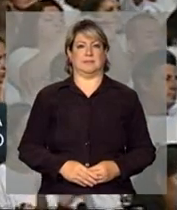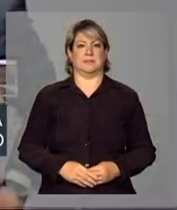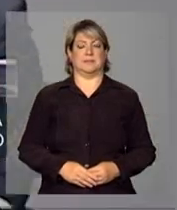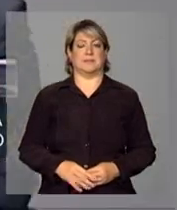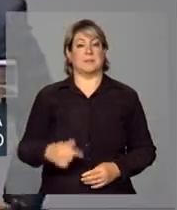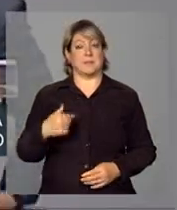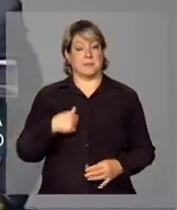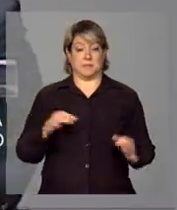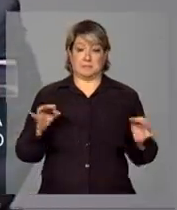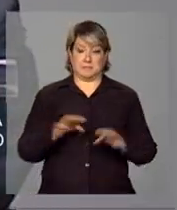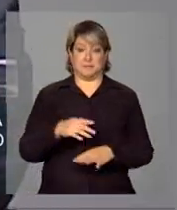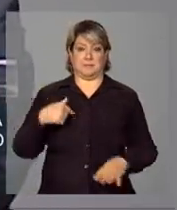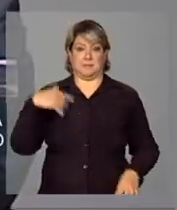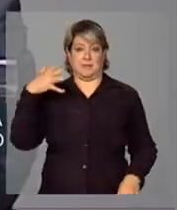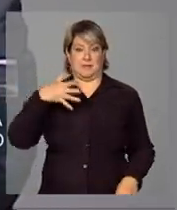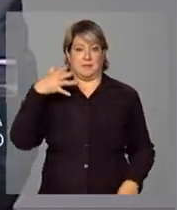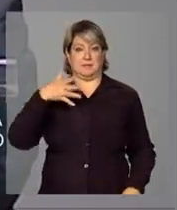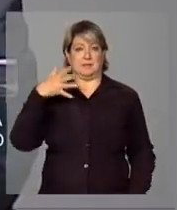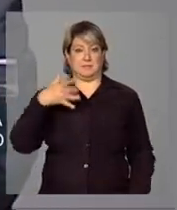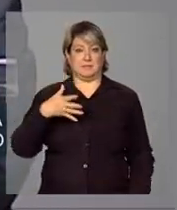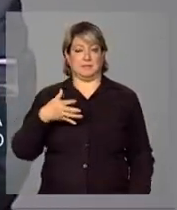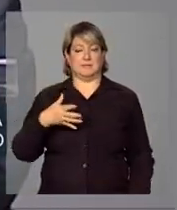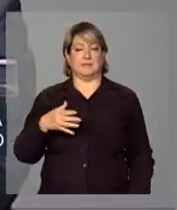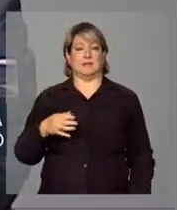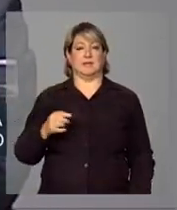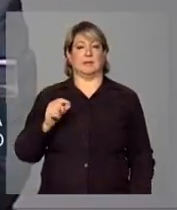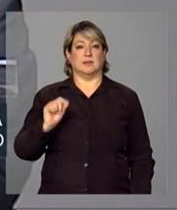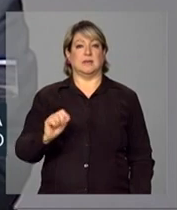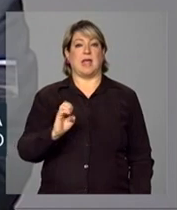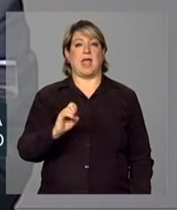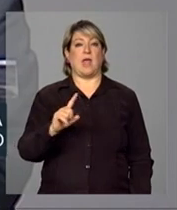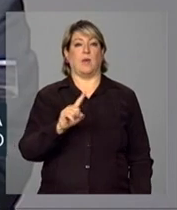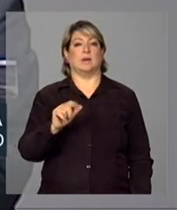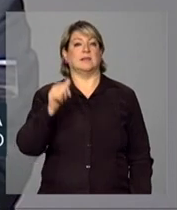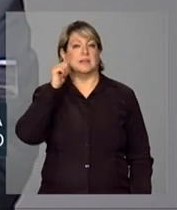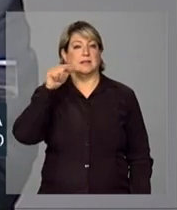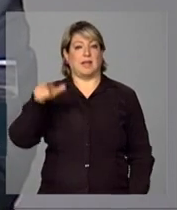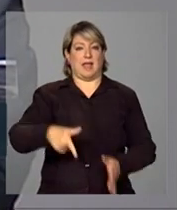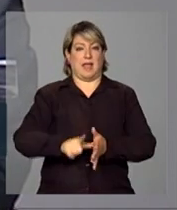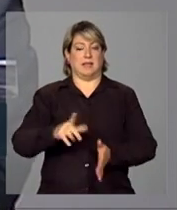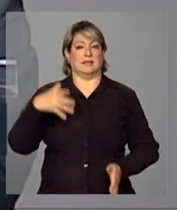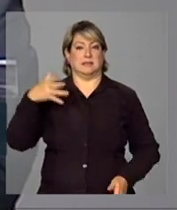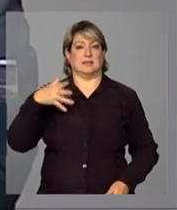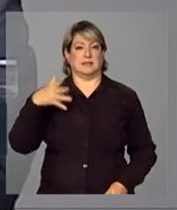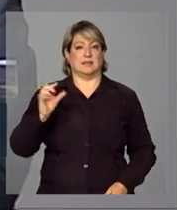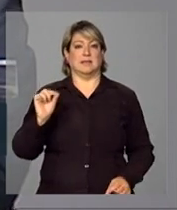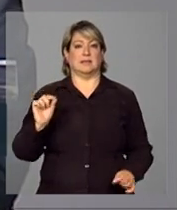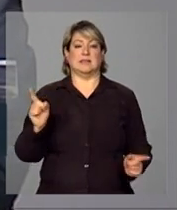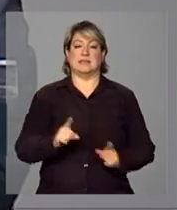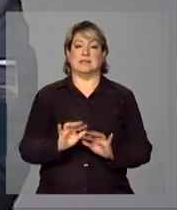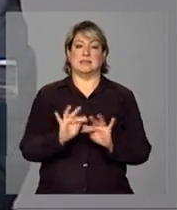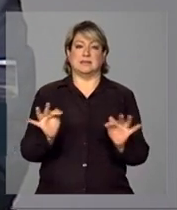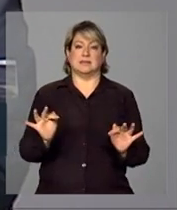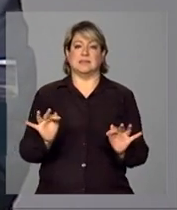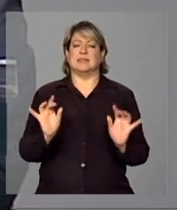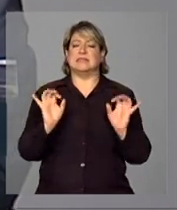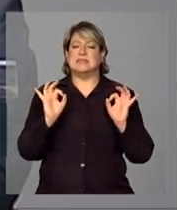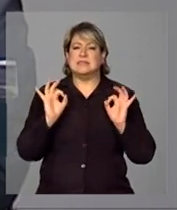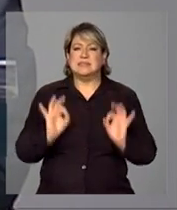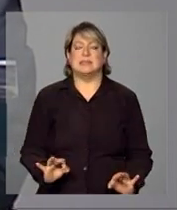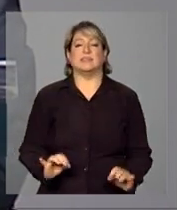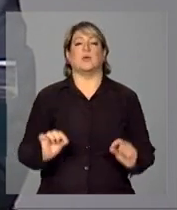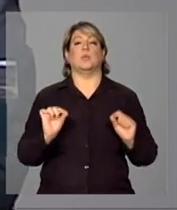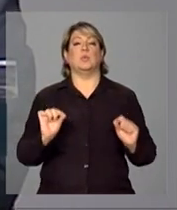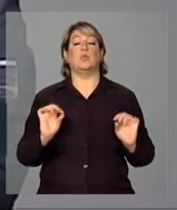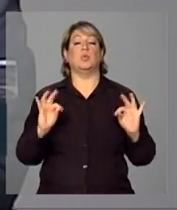eu encerro a minha fala com a fala da Elza, que sintetiza exatamente